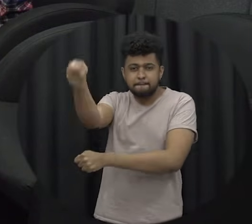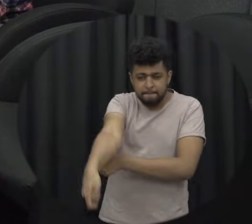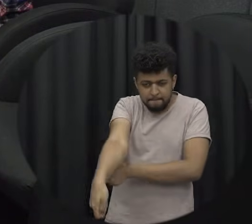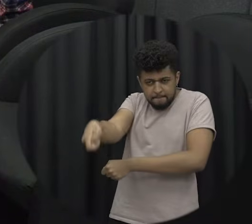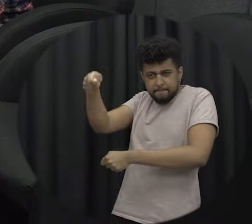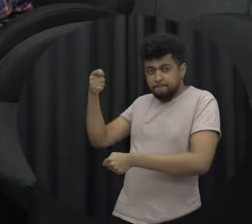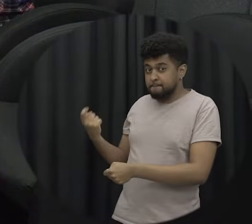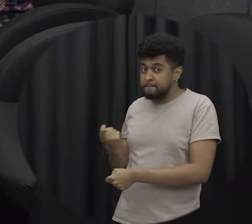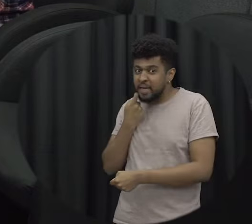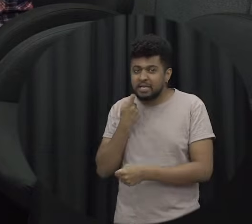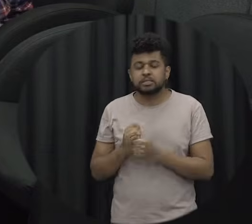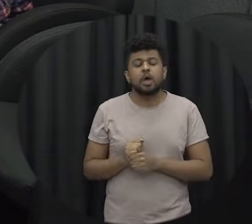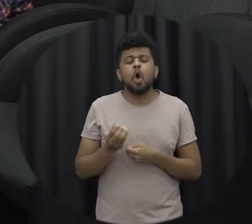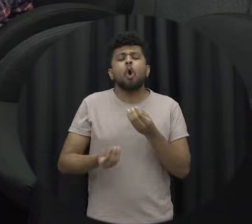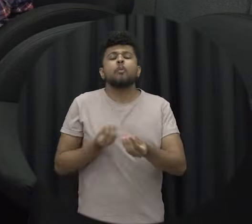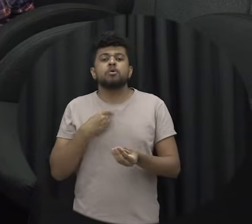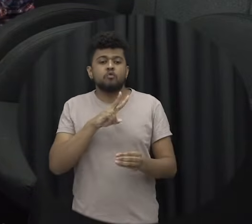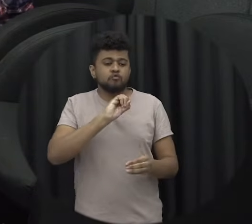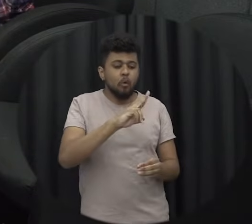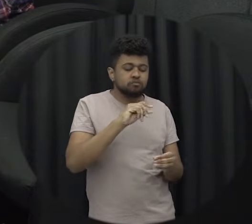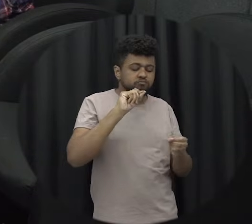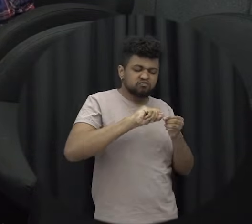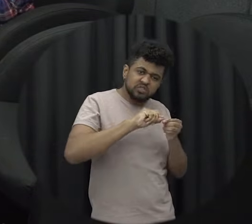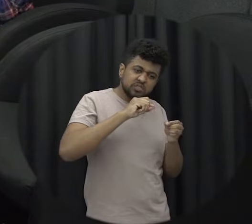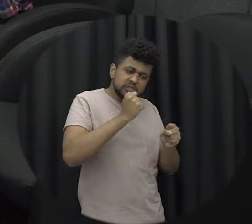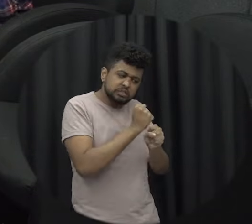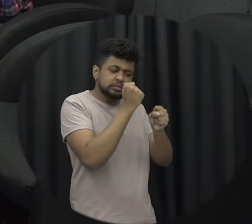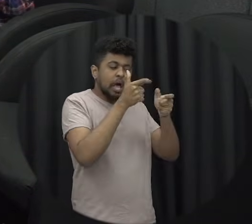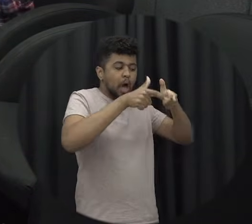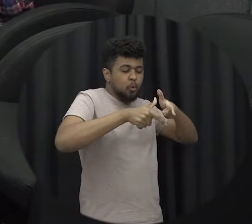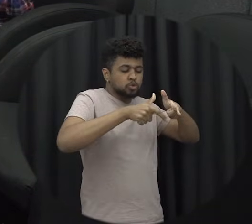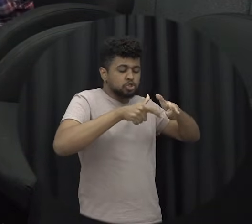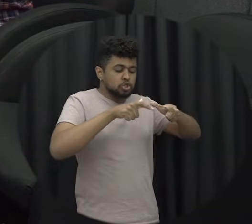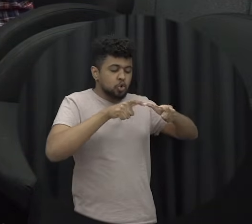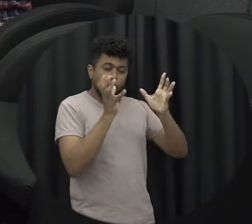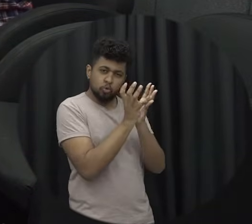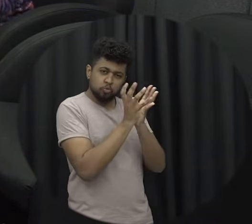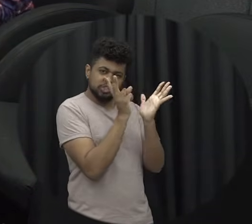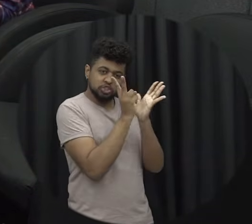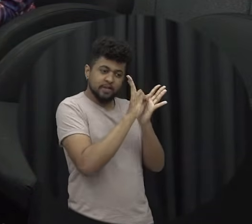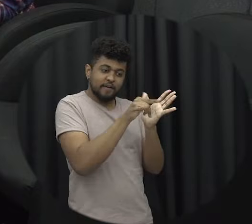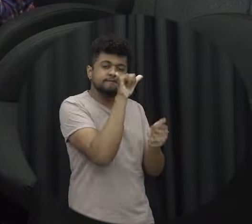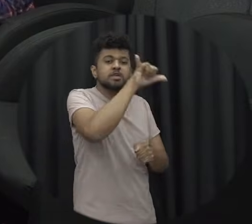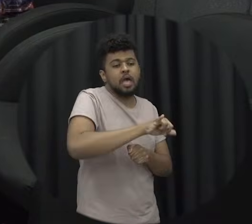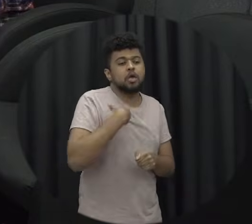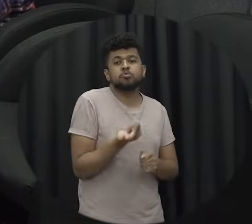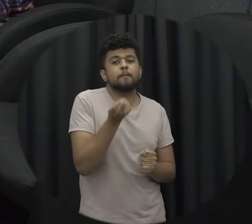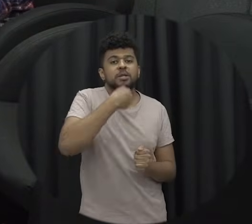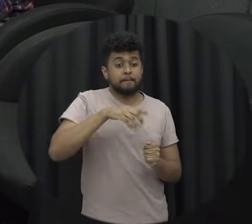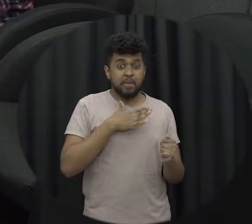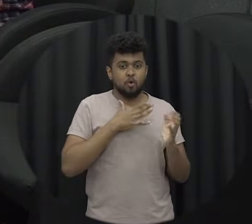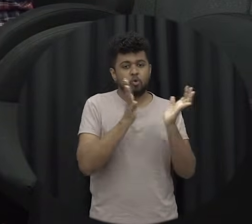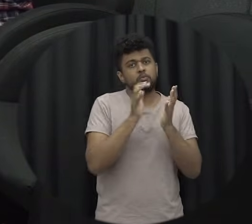construir, onde a tribo vai ficar para eu não ter que, com o meu grupo, caminhar por muito